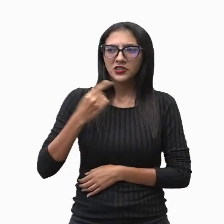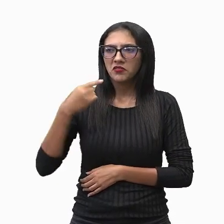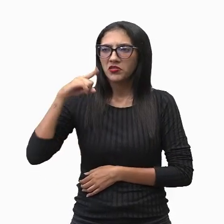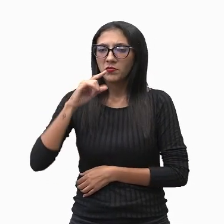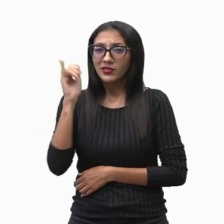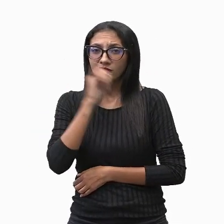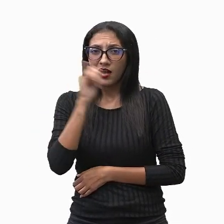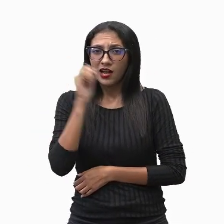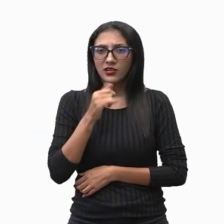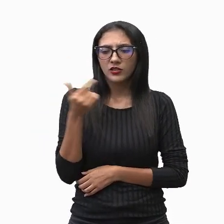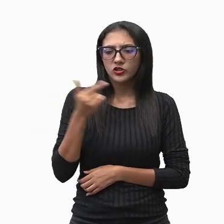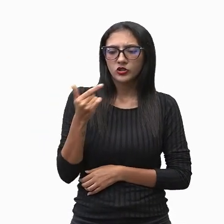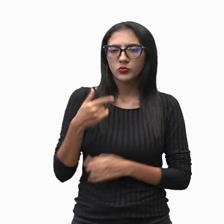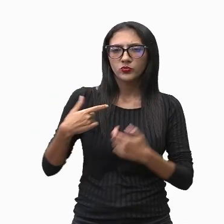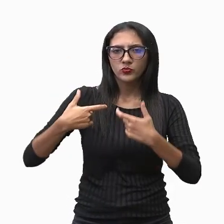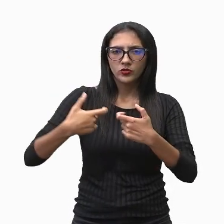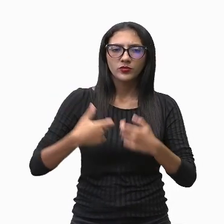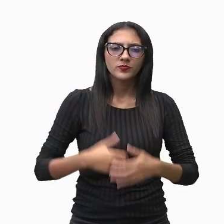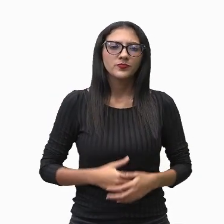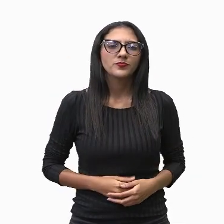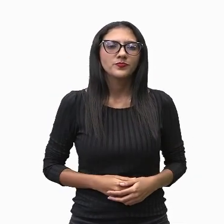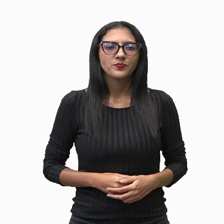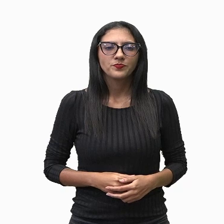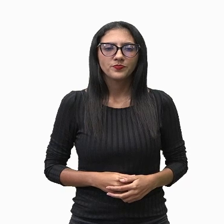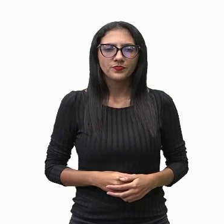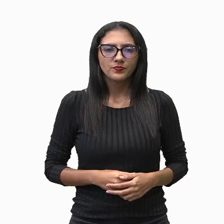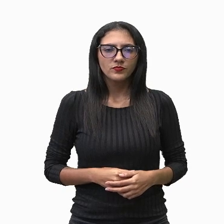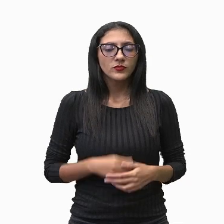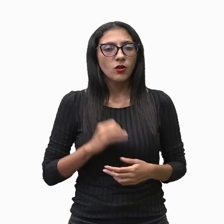Itália. Outra questão, contendas